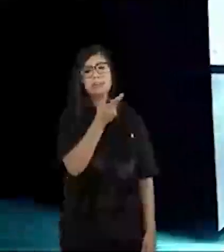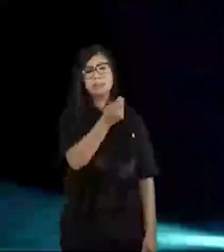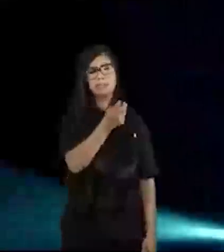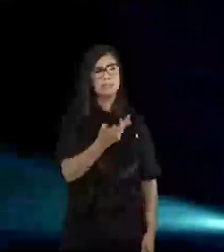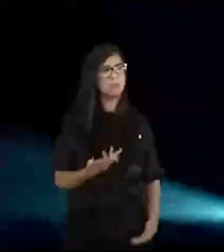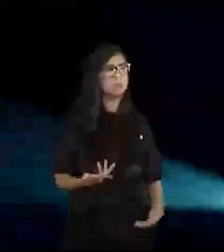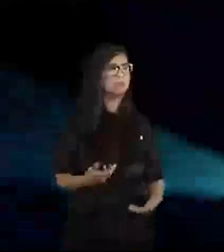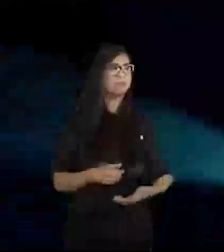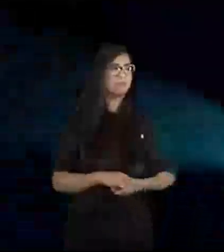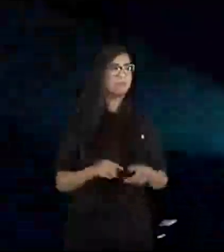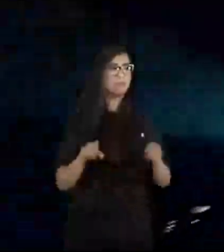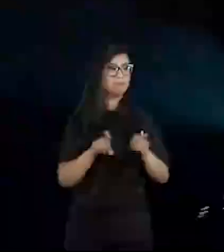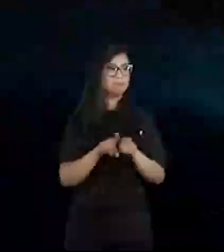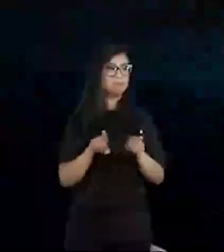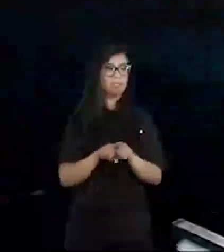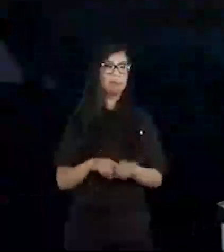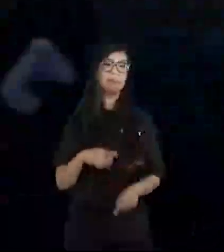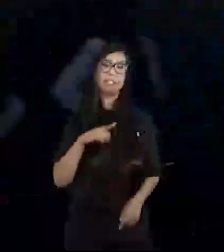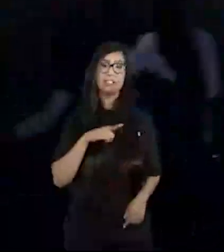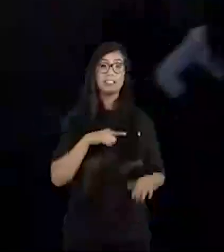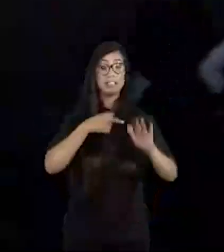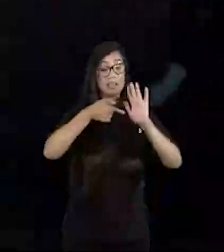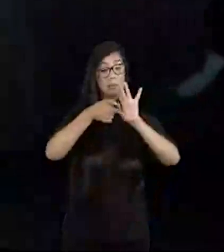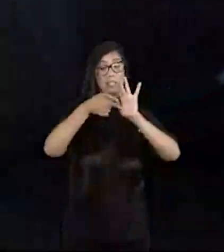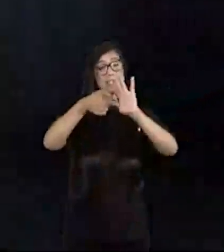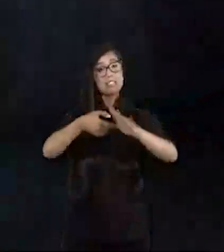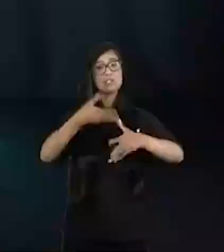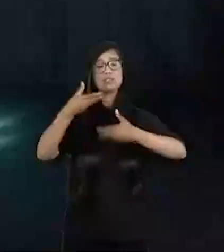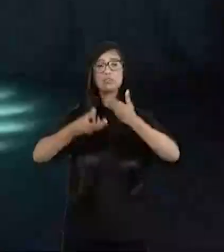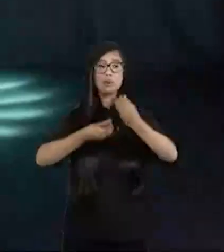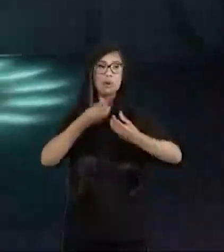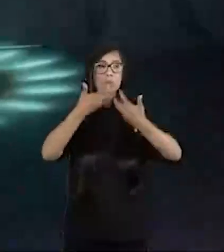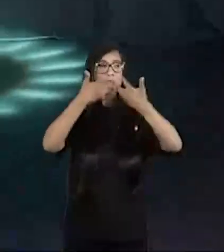fazer as técnicas de demonstração com ela.